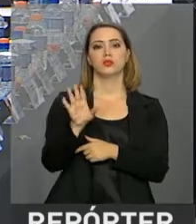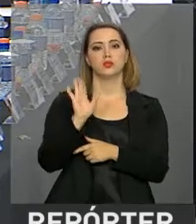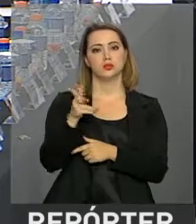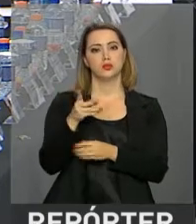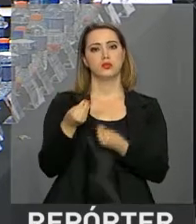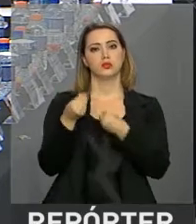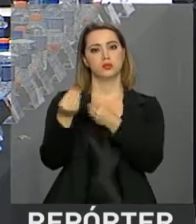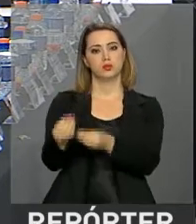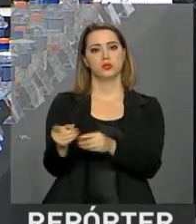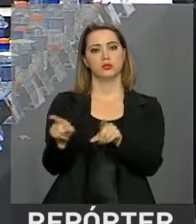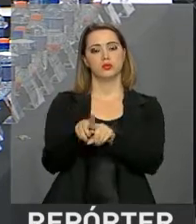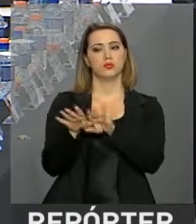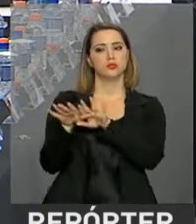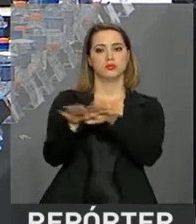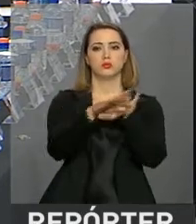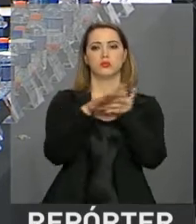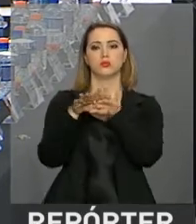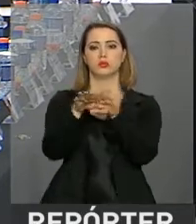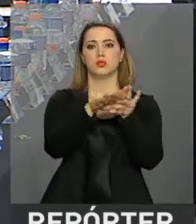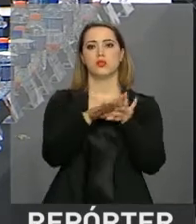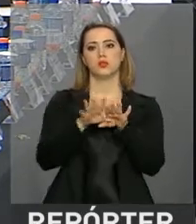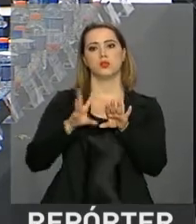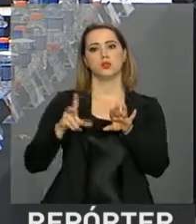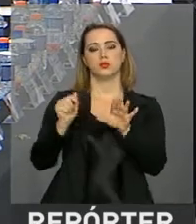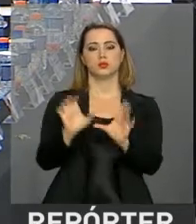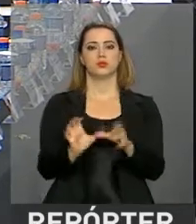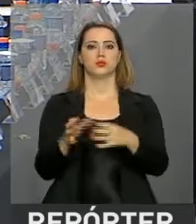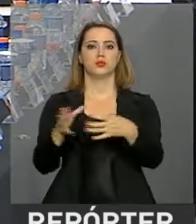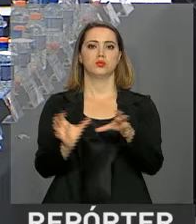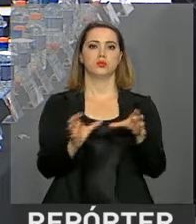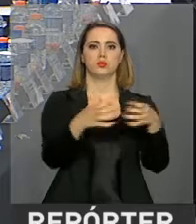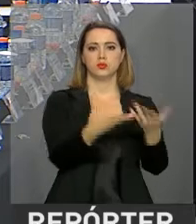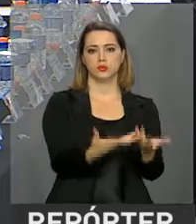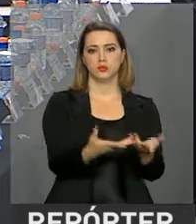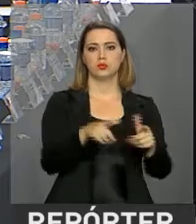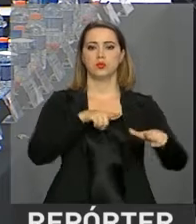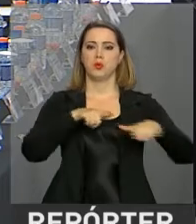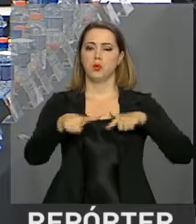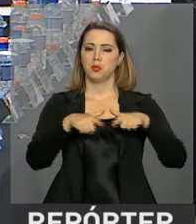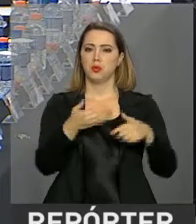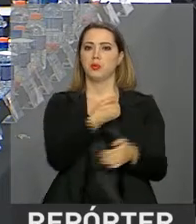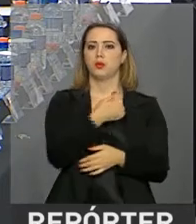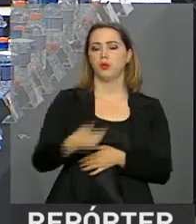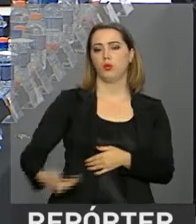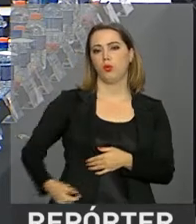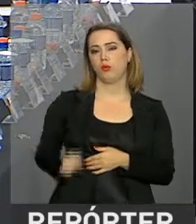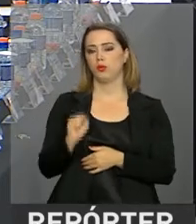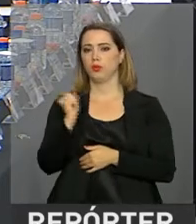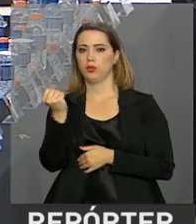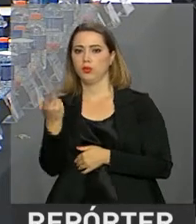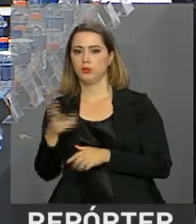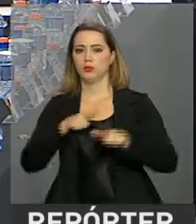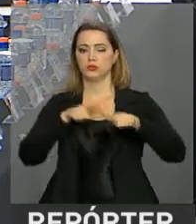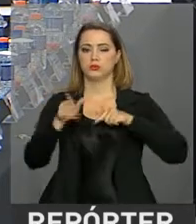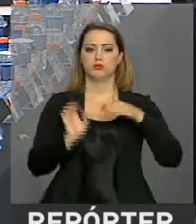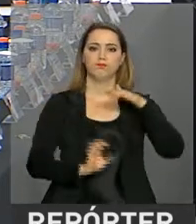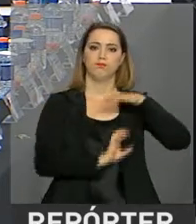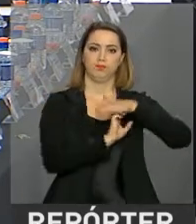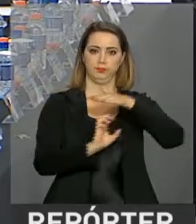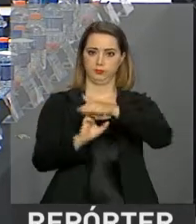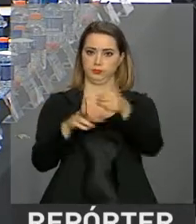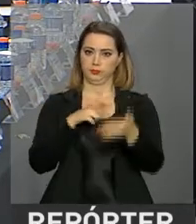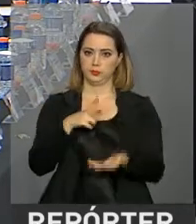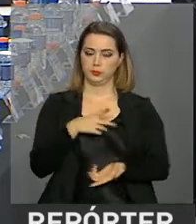uma equidade entre todos os setores, seja da atividade pública, seja da atividade privada,